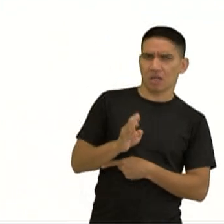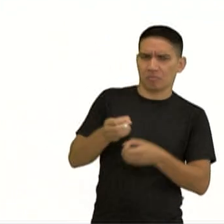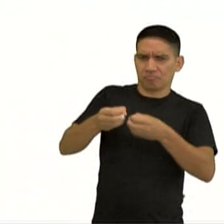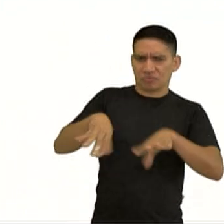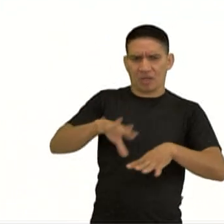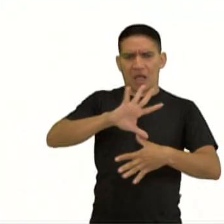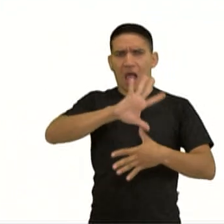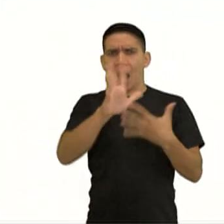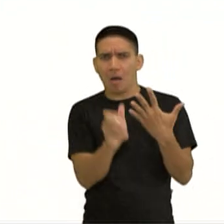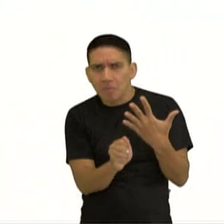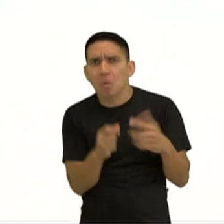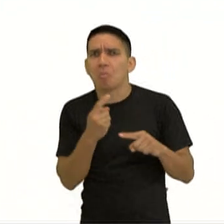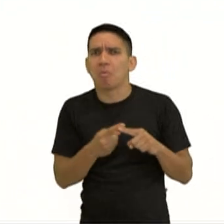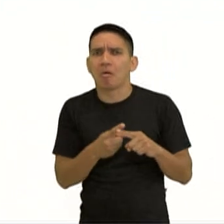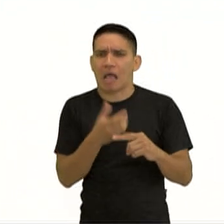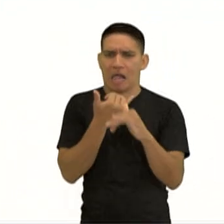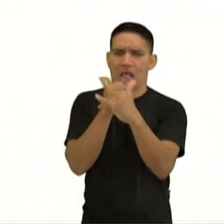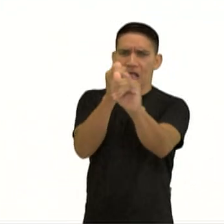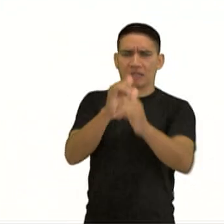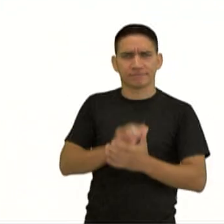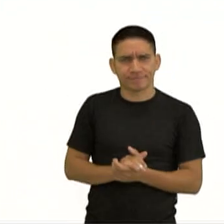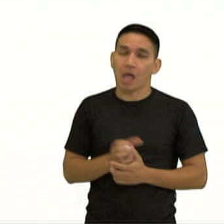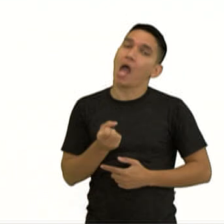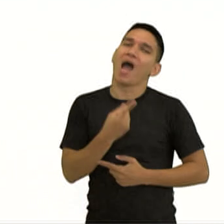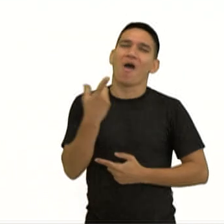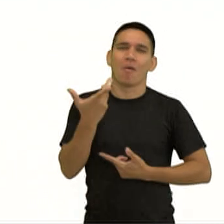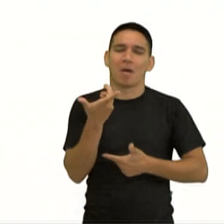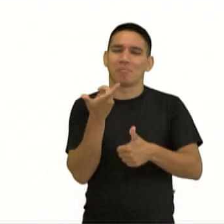Então, observem que nós temos algumas expressões aqui,